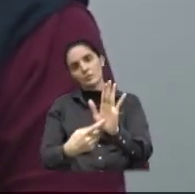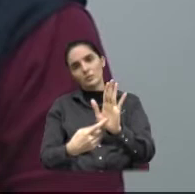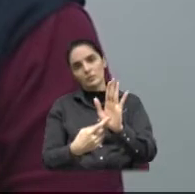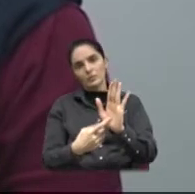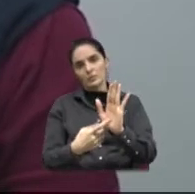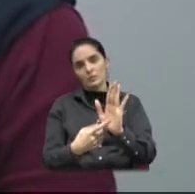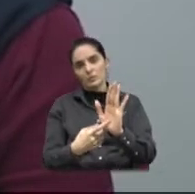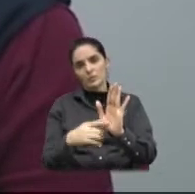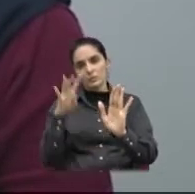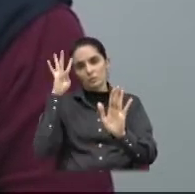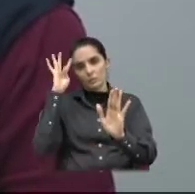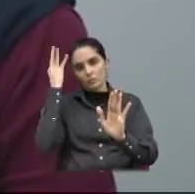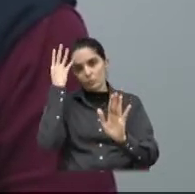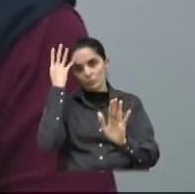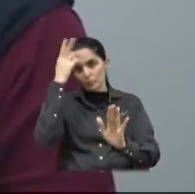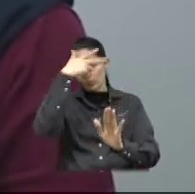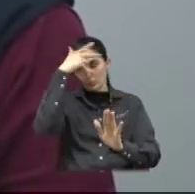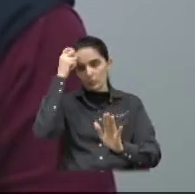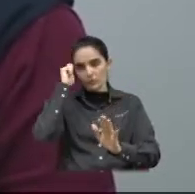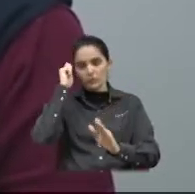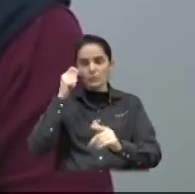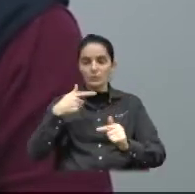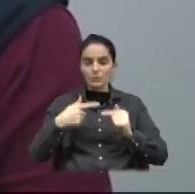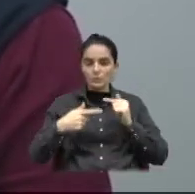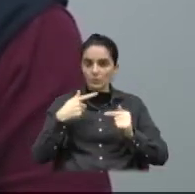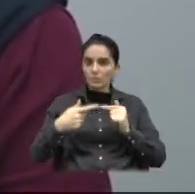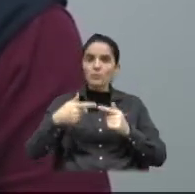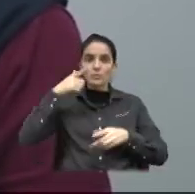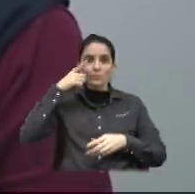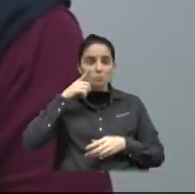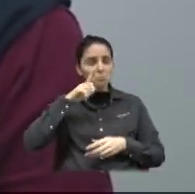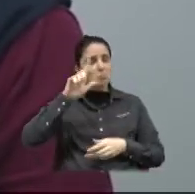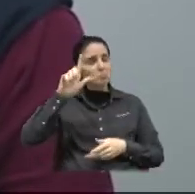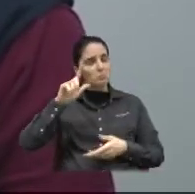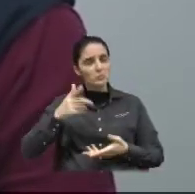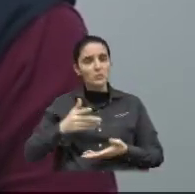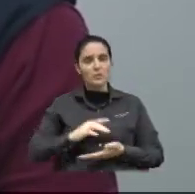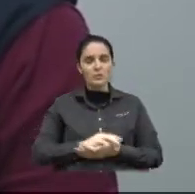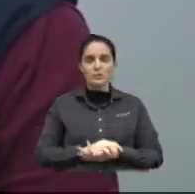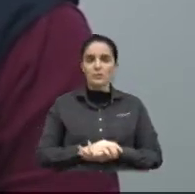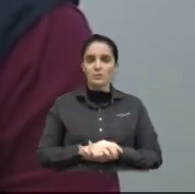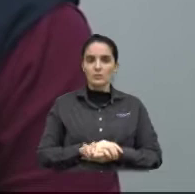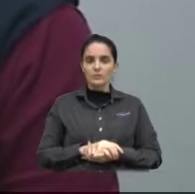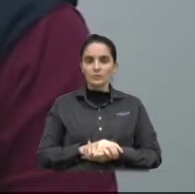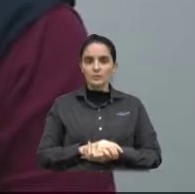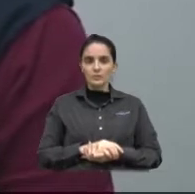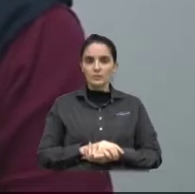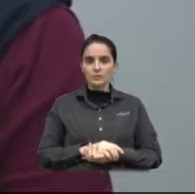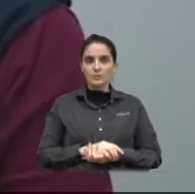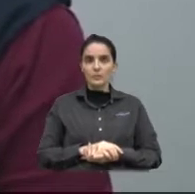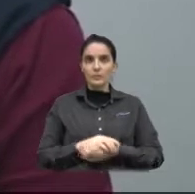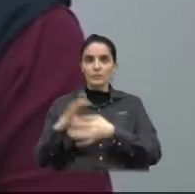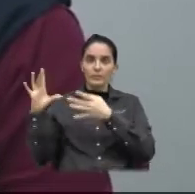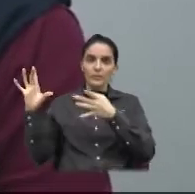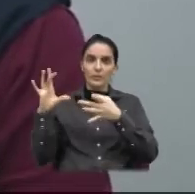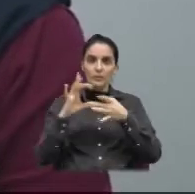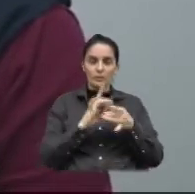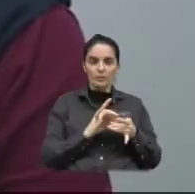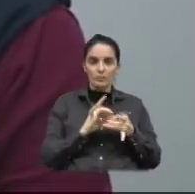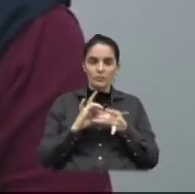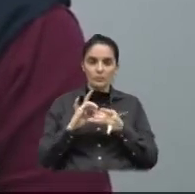soluções ao executivo no debate consegue fazer é unir uma